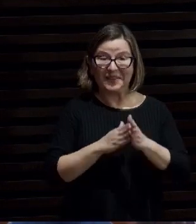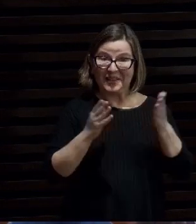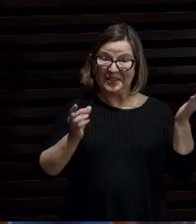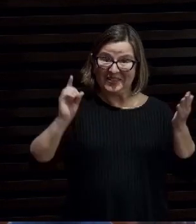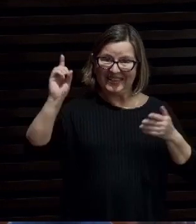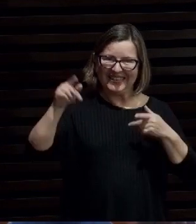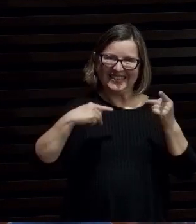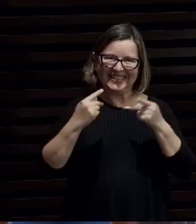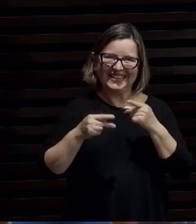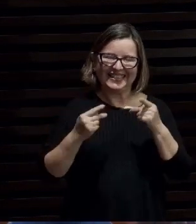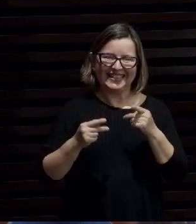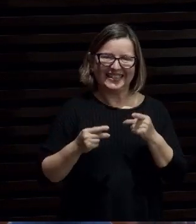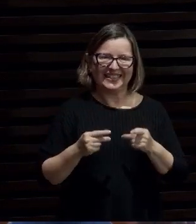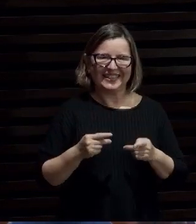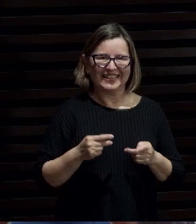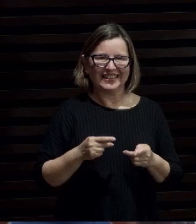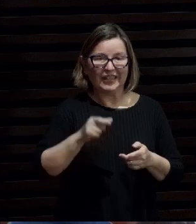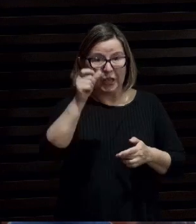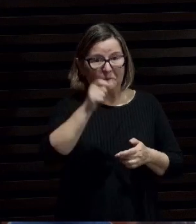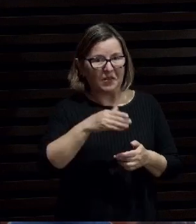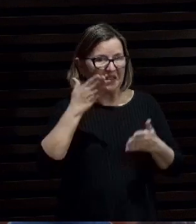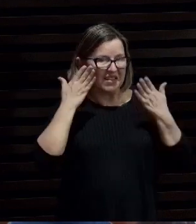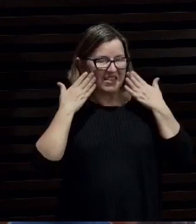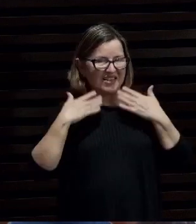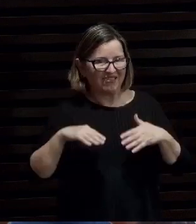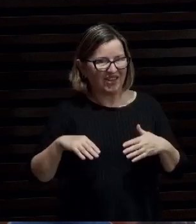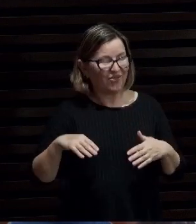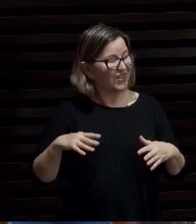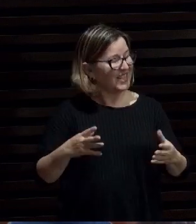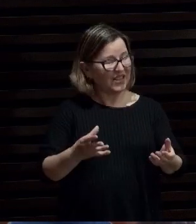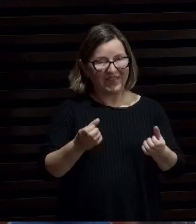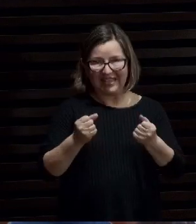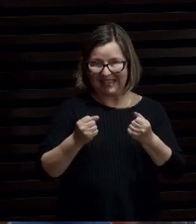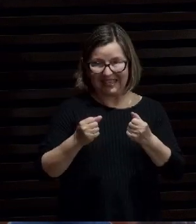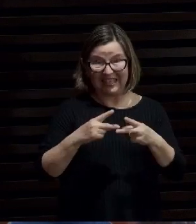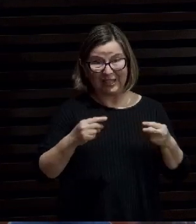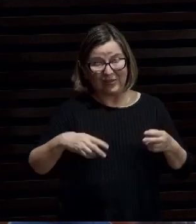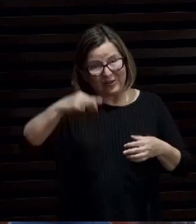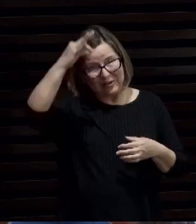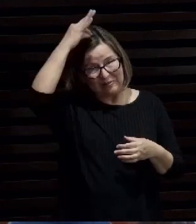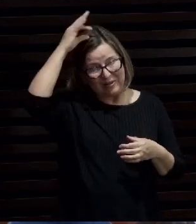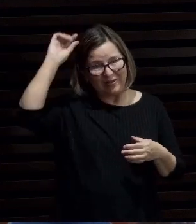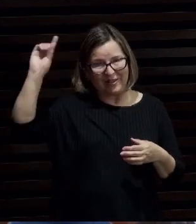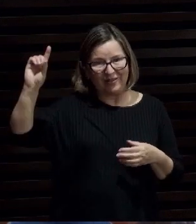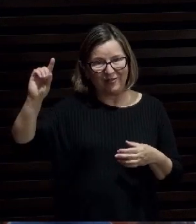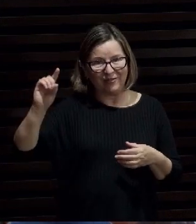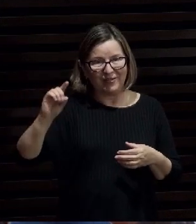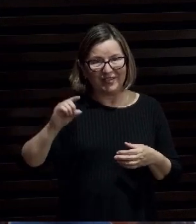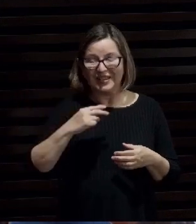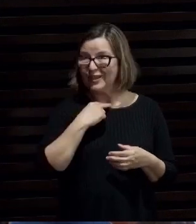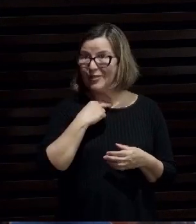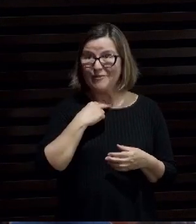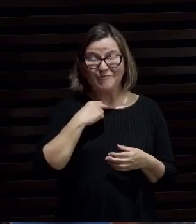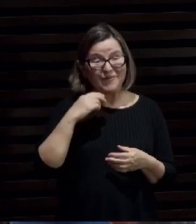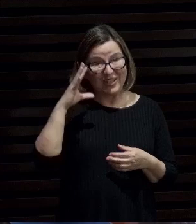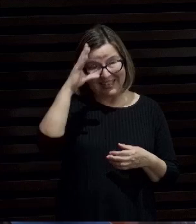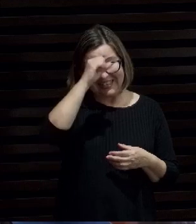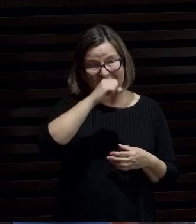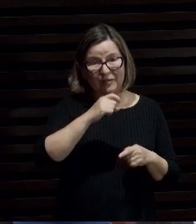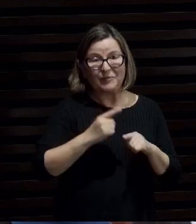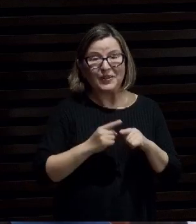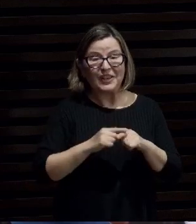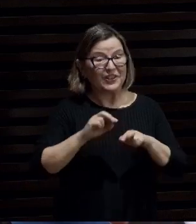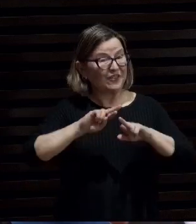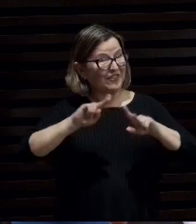que o homem natural não aceita as coisas do Espírito de Deus e não pode entendê-las porque elas se discernem espiritualmente.